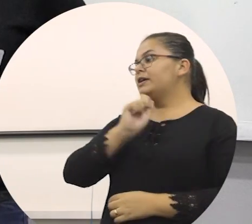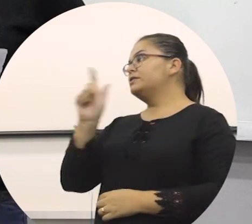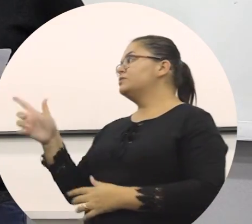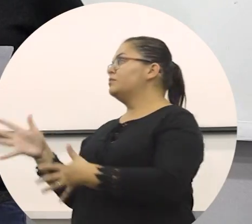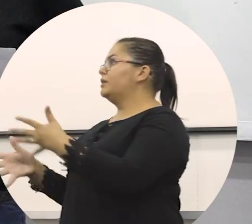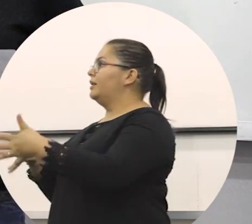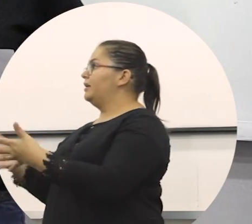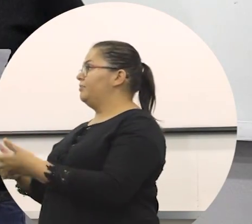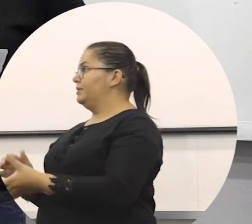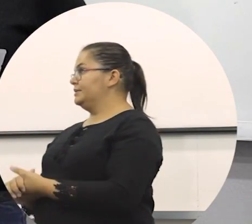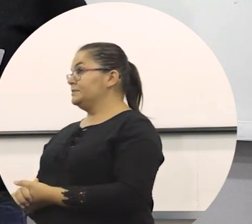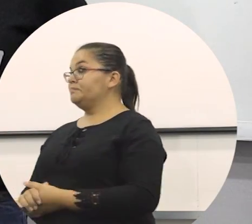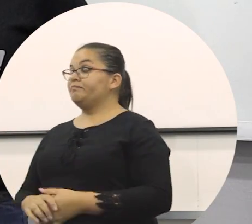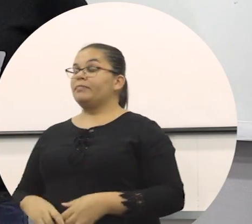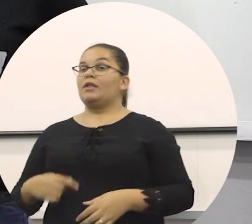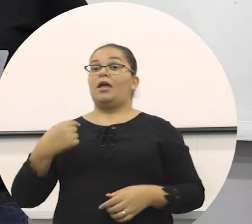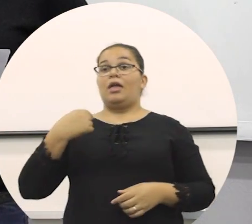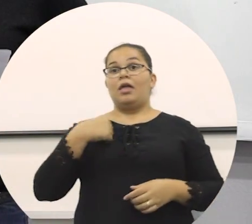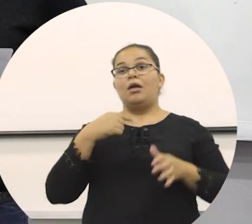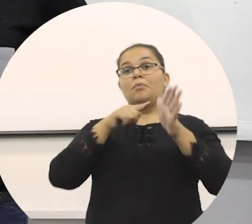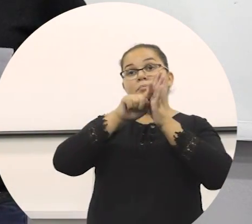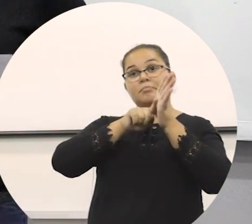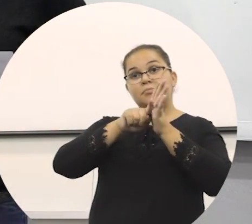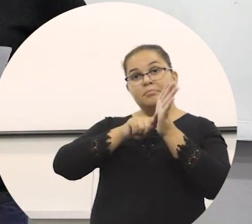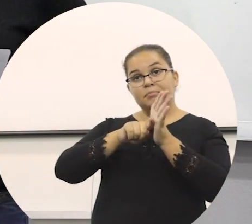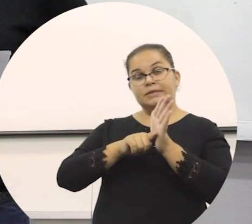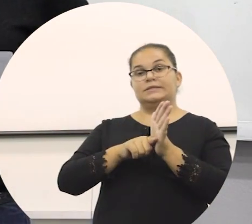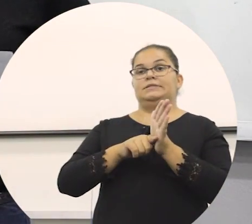comparar, eu tenho uma série de gêneros a mais na língua